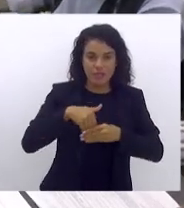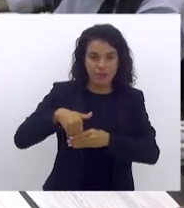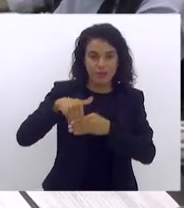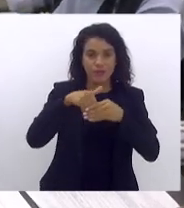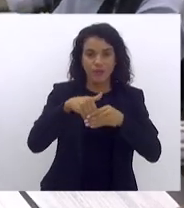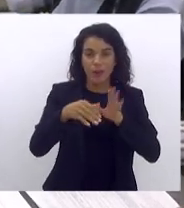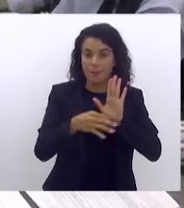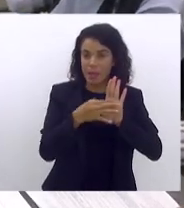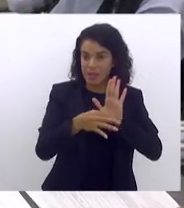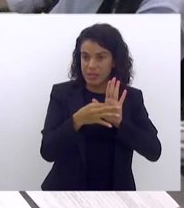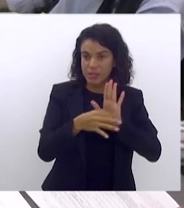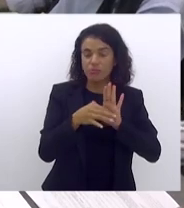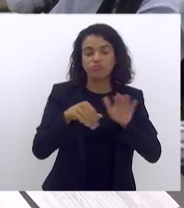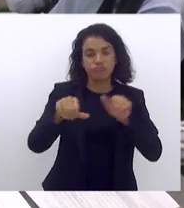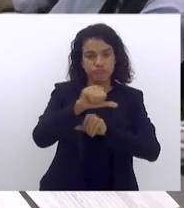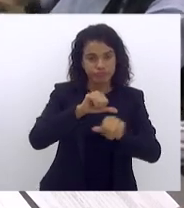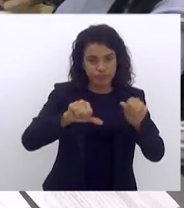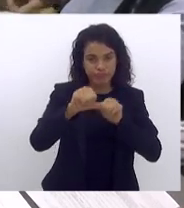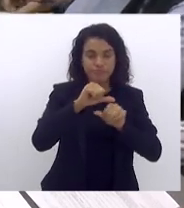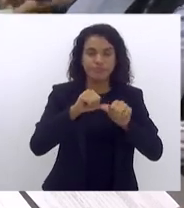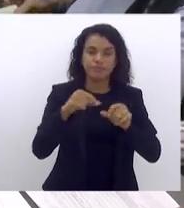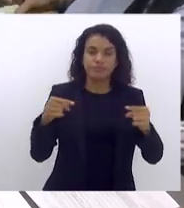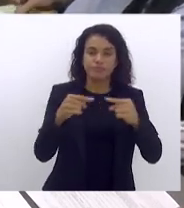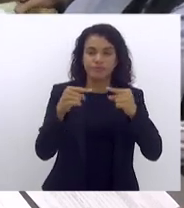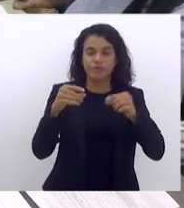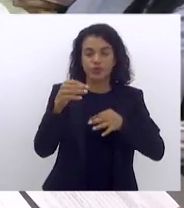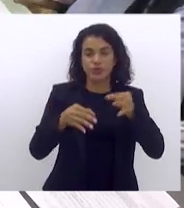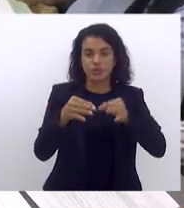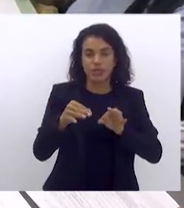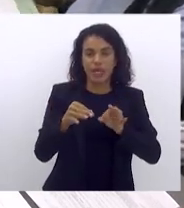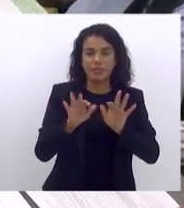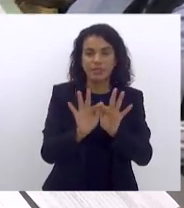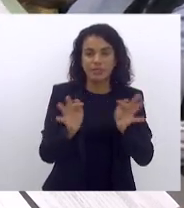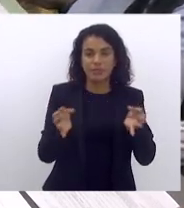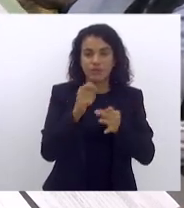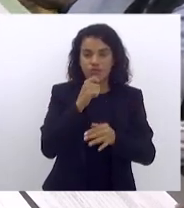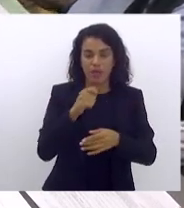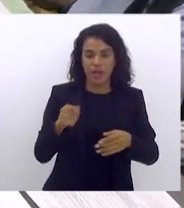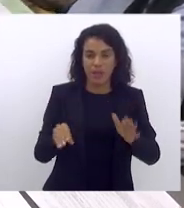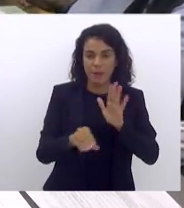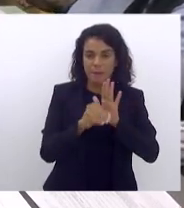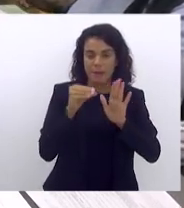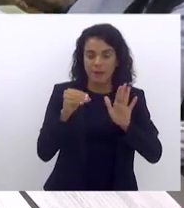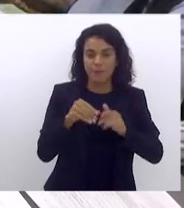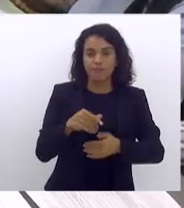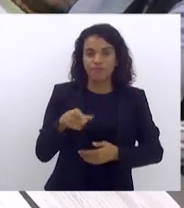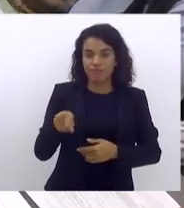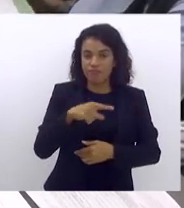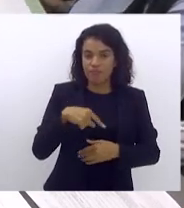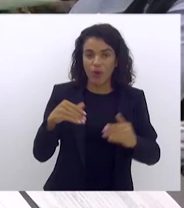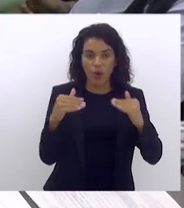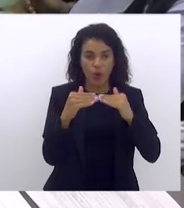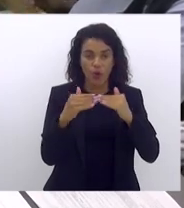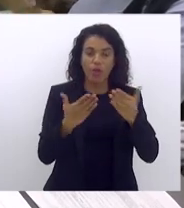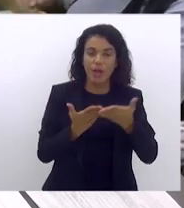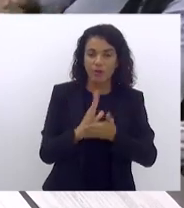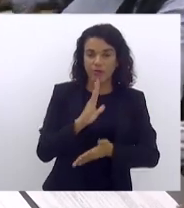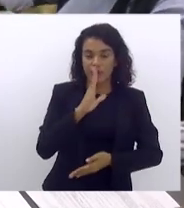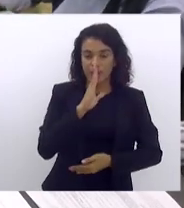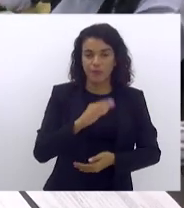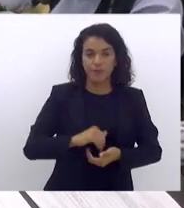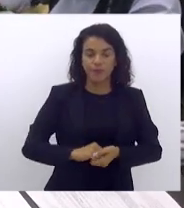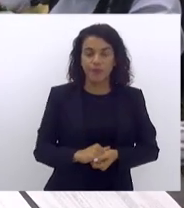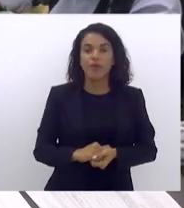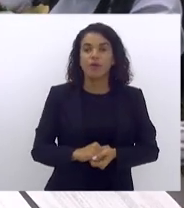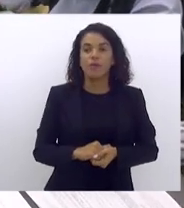parecer retificado pela juridicidade simples, sem emendas. Senhores que aprovam, permaneçam como estão, aprovado. Passo